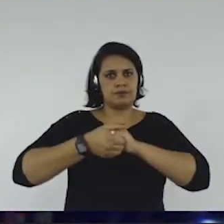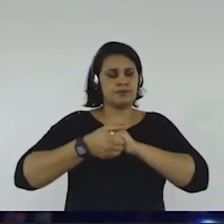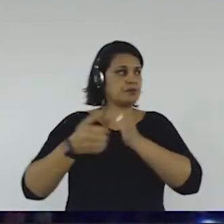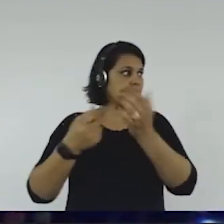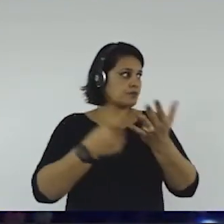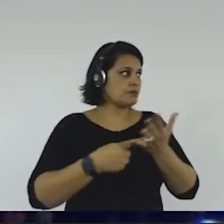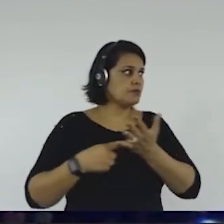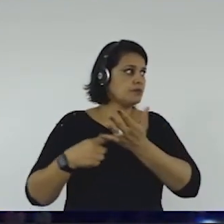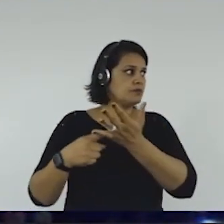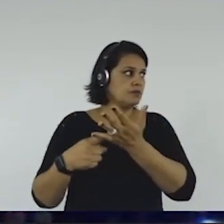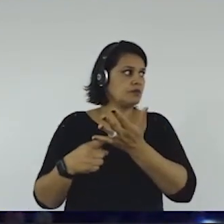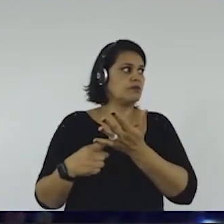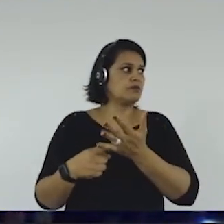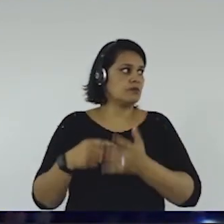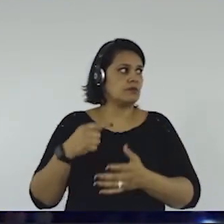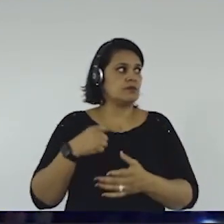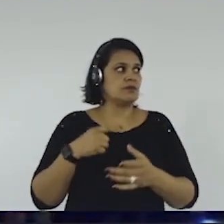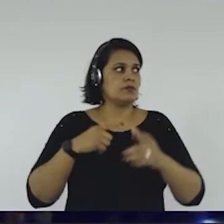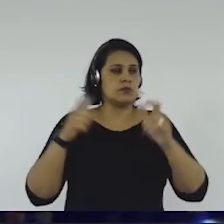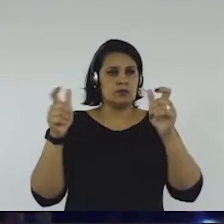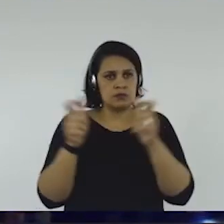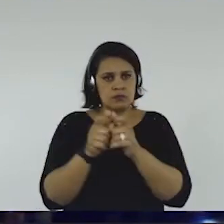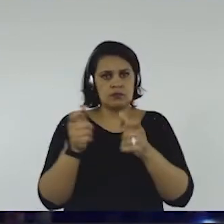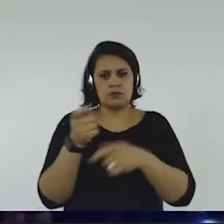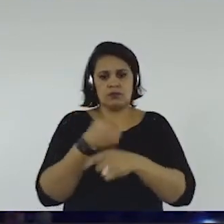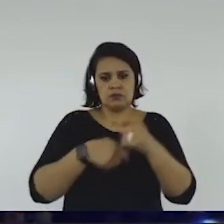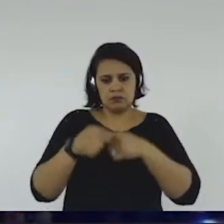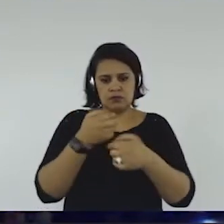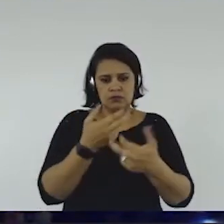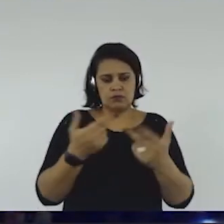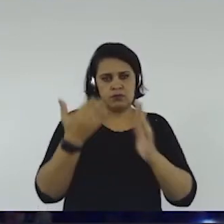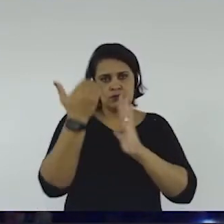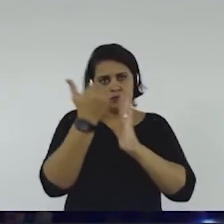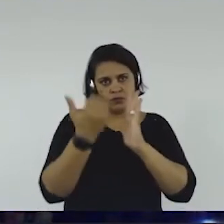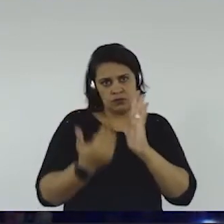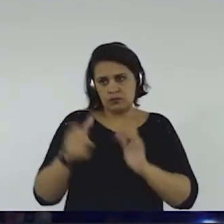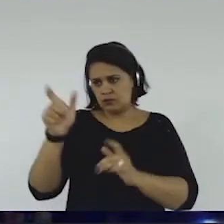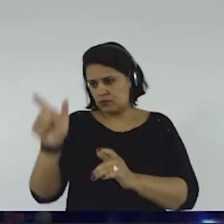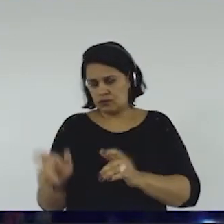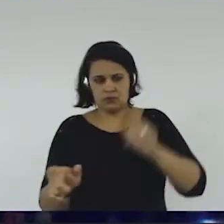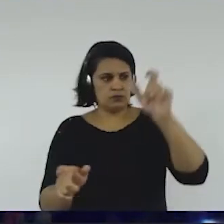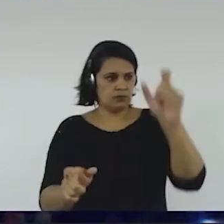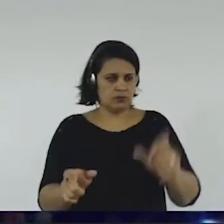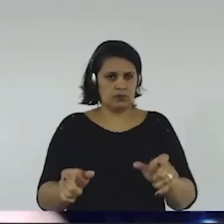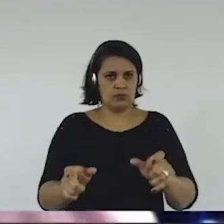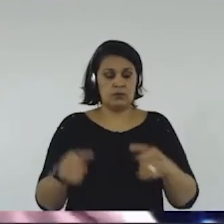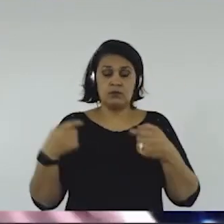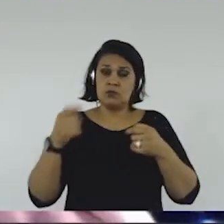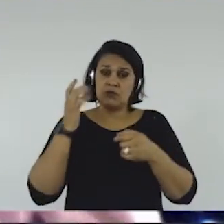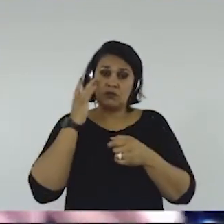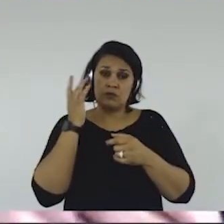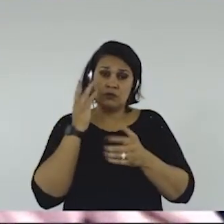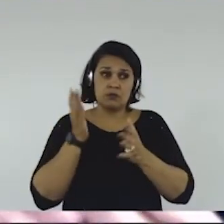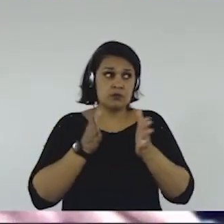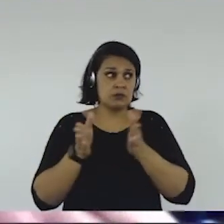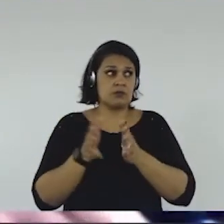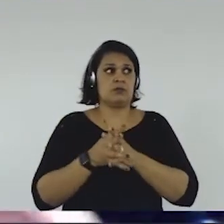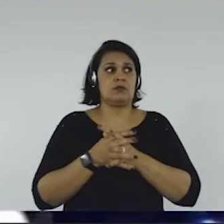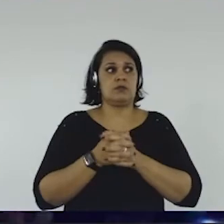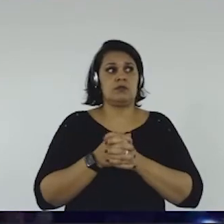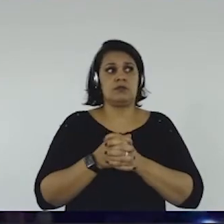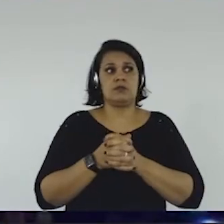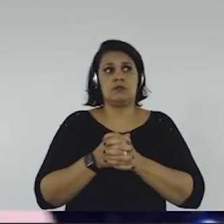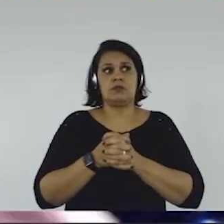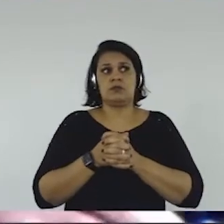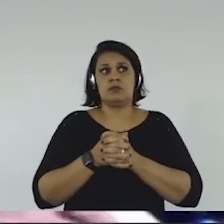de reduzir um pouco os custos destes procedimentos para as partes, torná-los um pouco mais acessíveis. Marcelo estava mencionando aqui